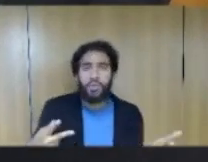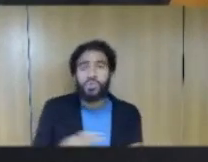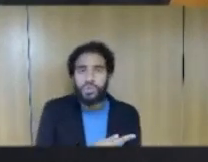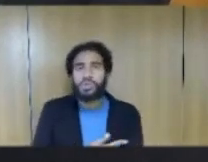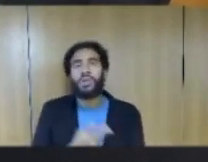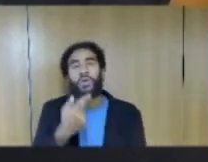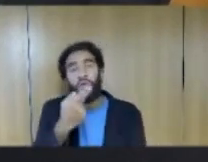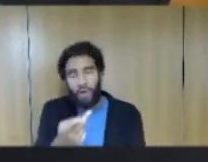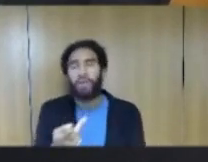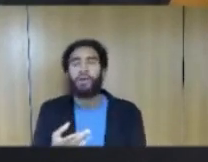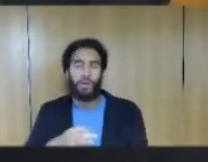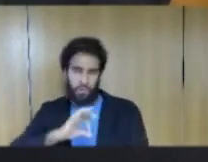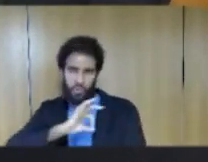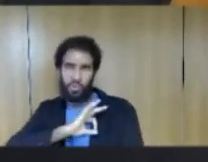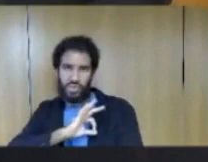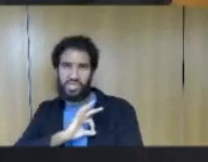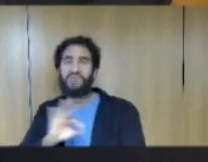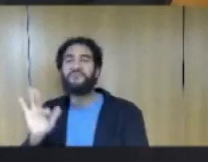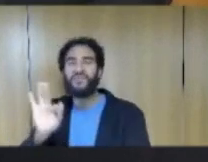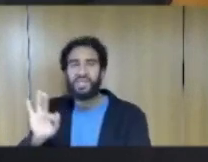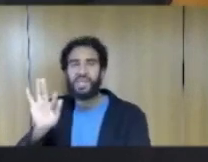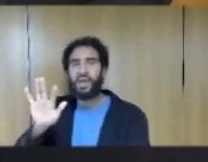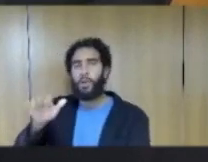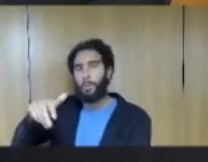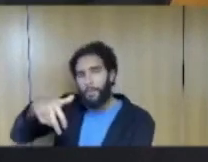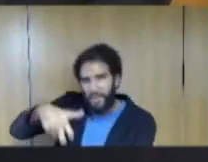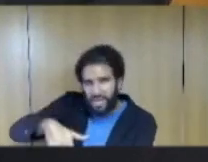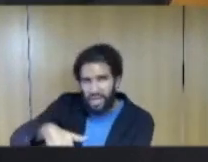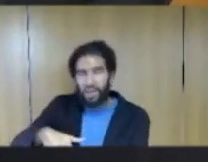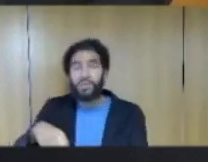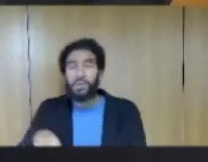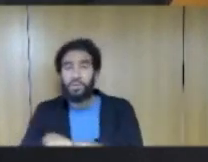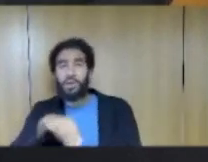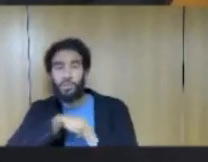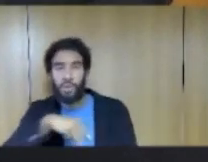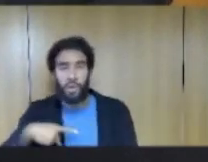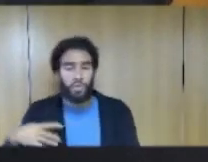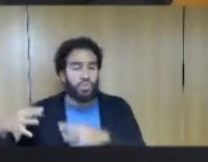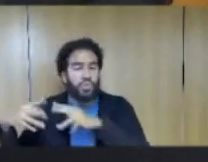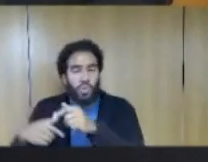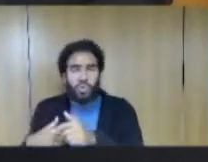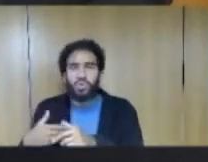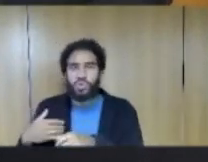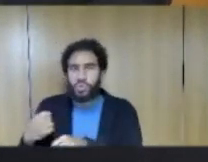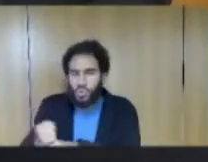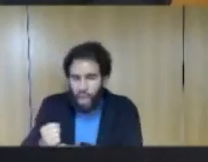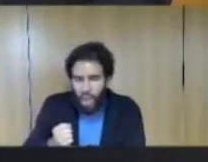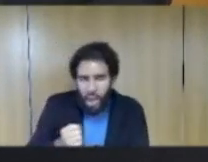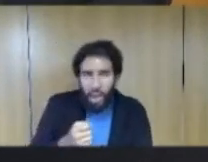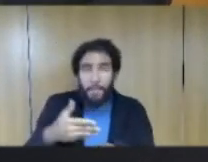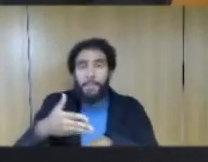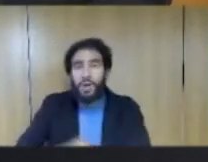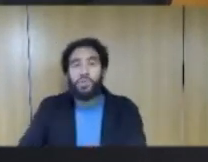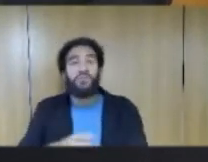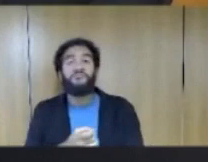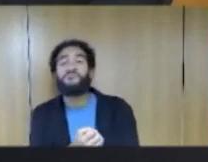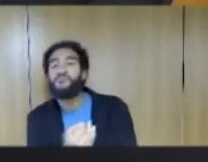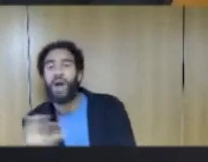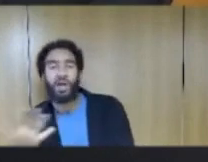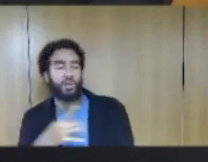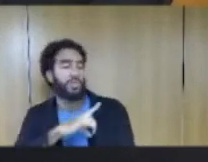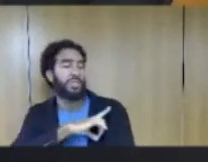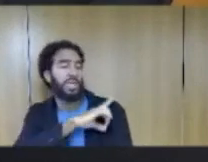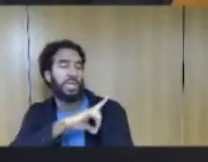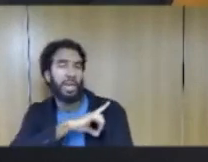federais ao Ministério Público todos que participaram esses anos todos na investigação os vários Delegados que atuaram inclusive